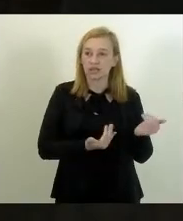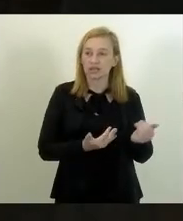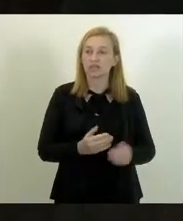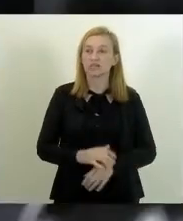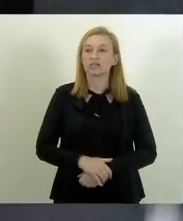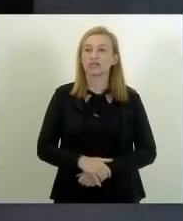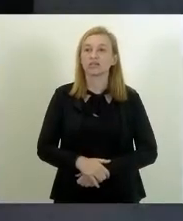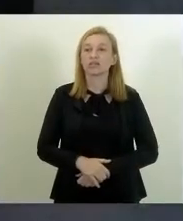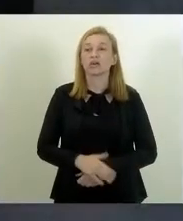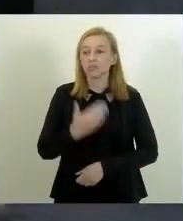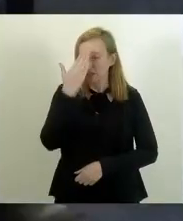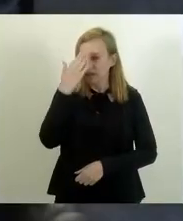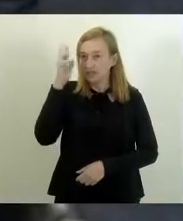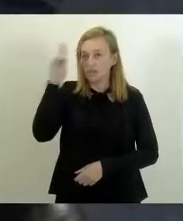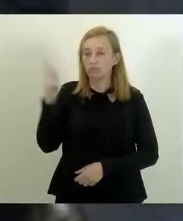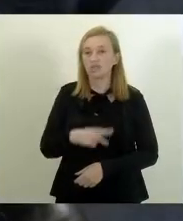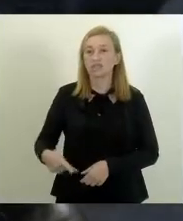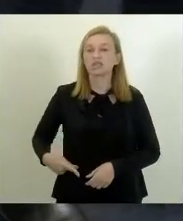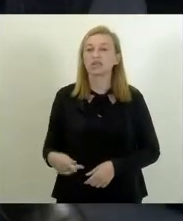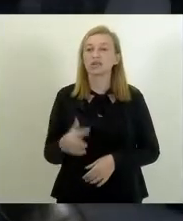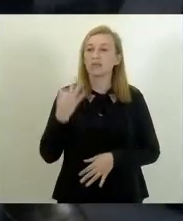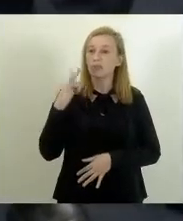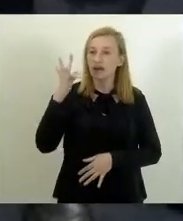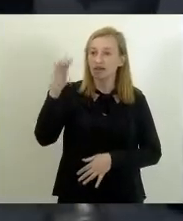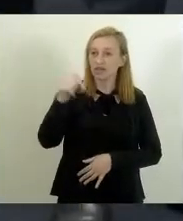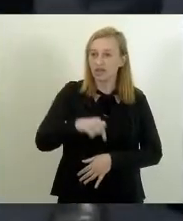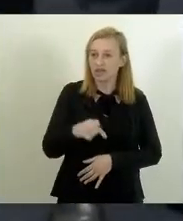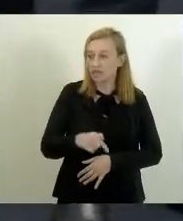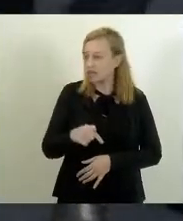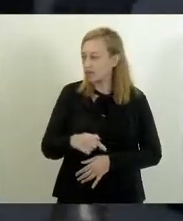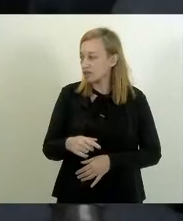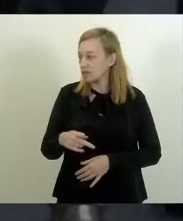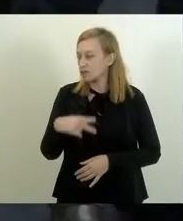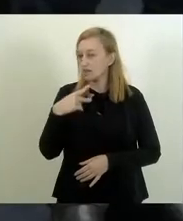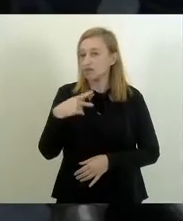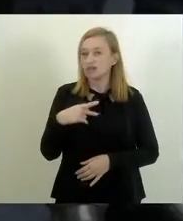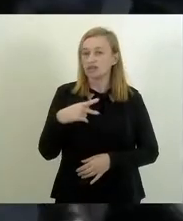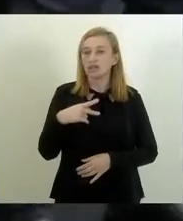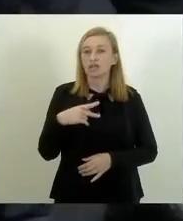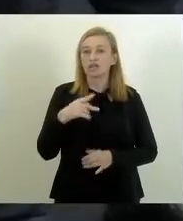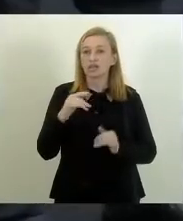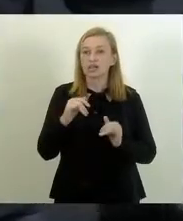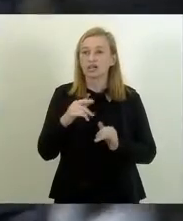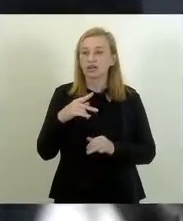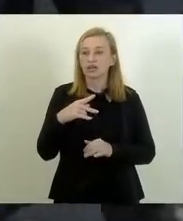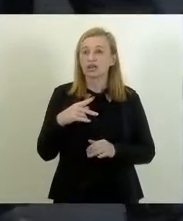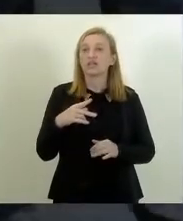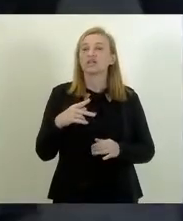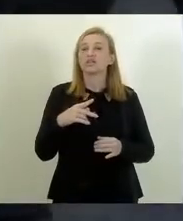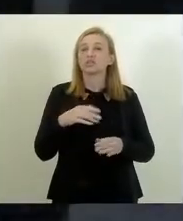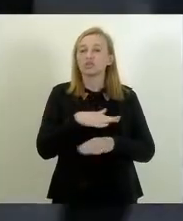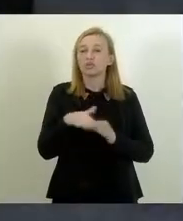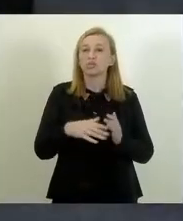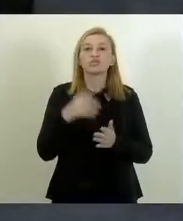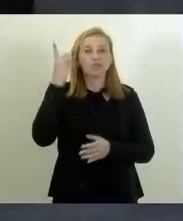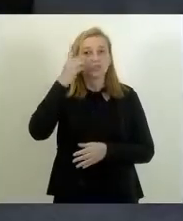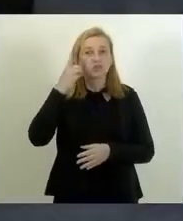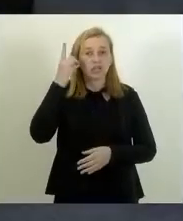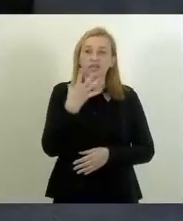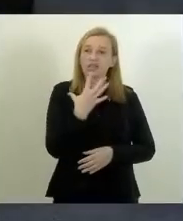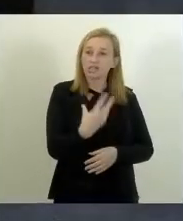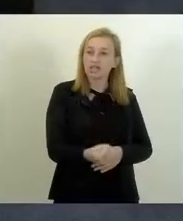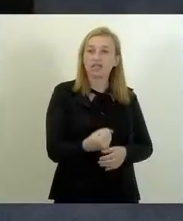Obrigado, presidente. Então, muito brevemente aqui, me somar às declarações favoráveis dos deputados e deputadas